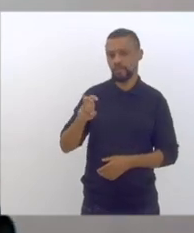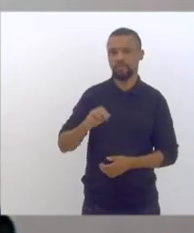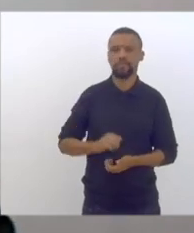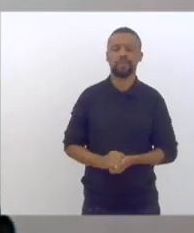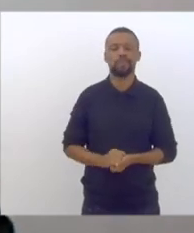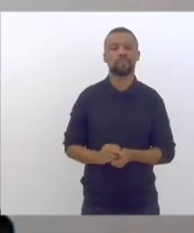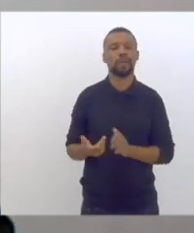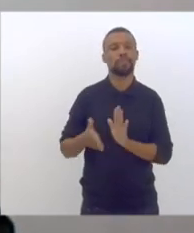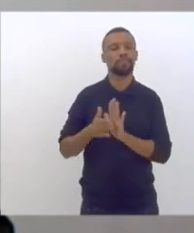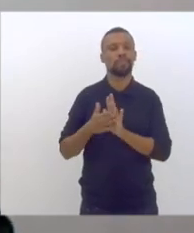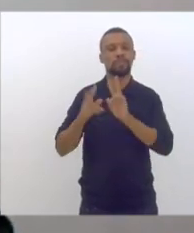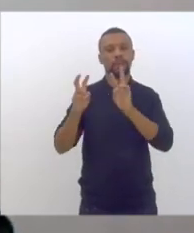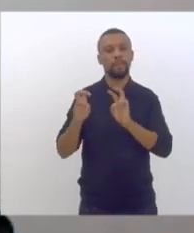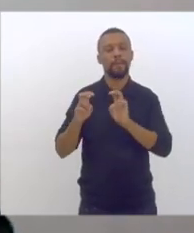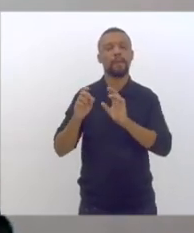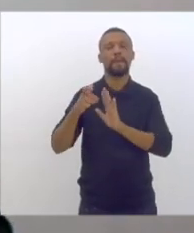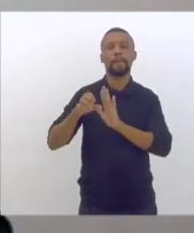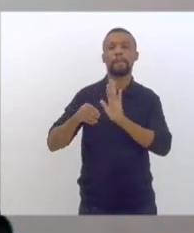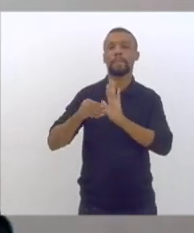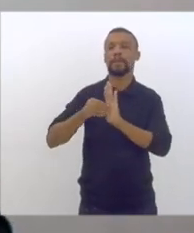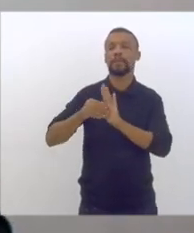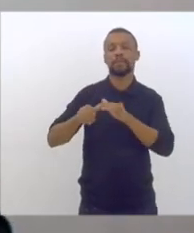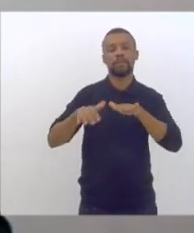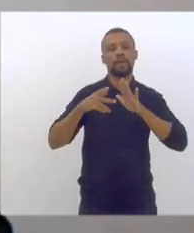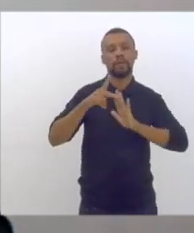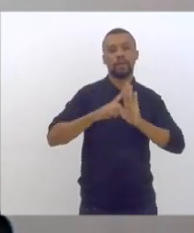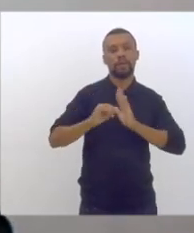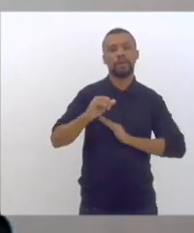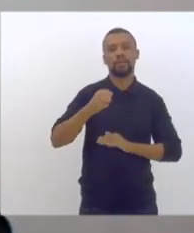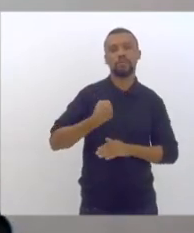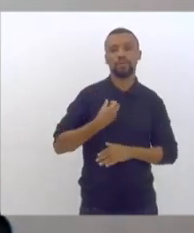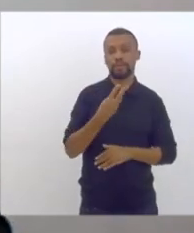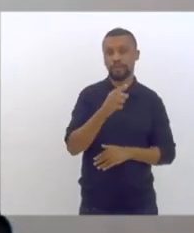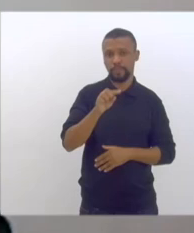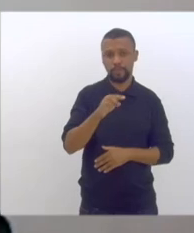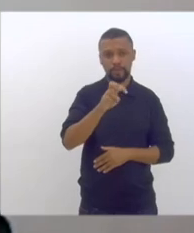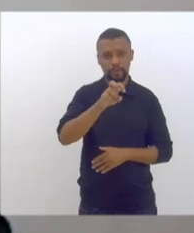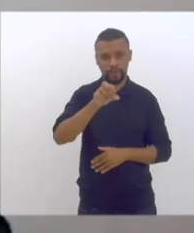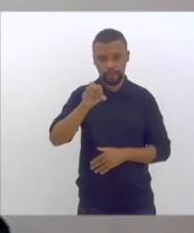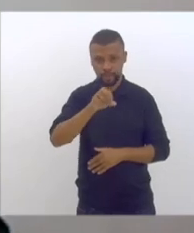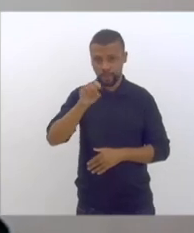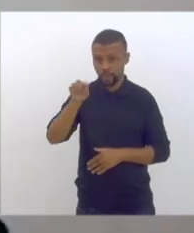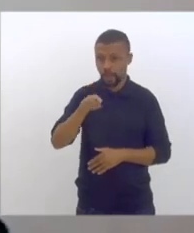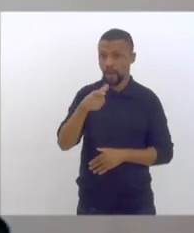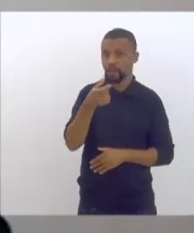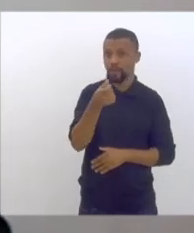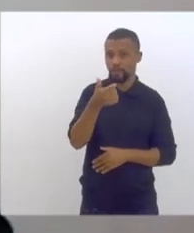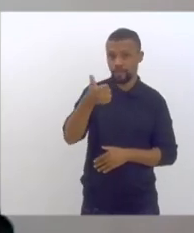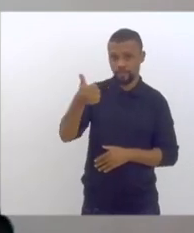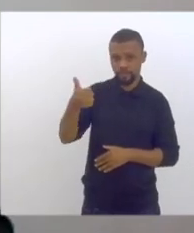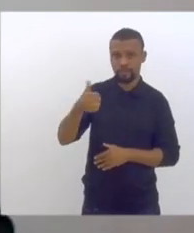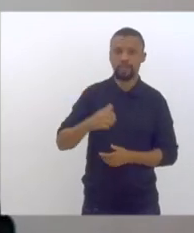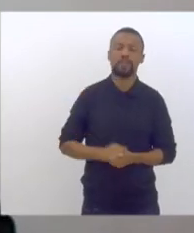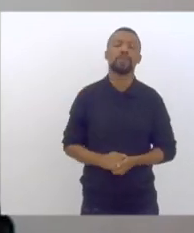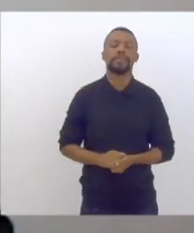da pauta emendas de plenário o projeto de lei nº 3.599 de 21